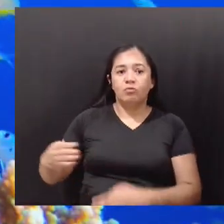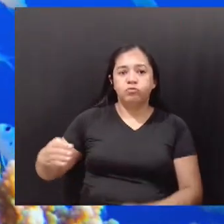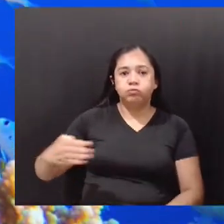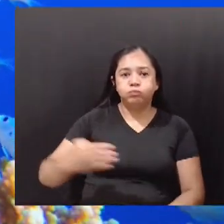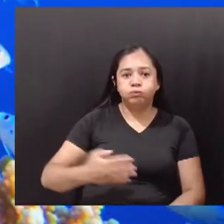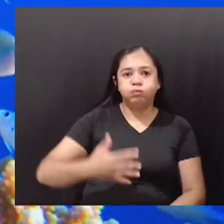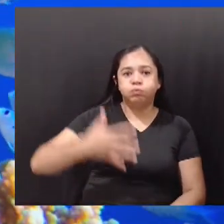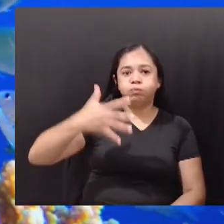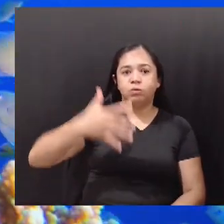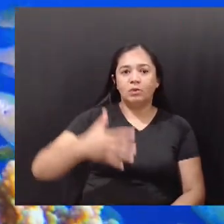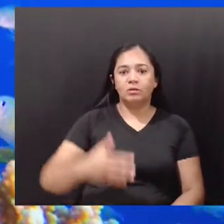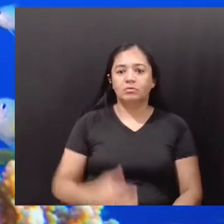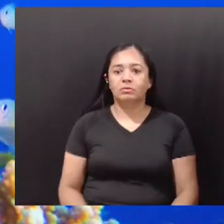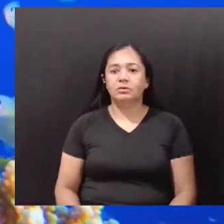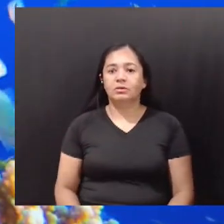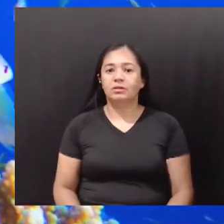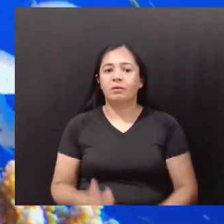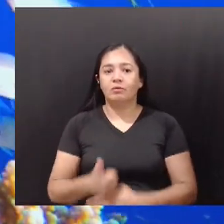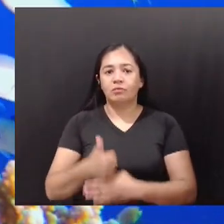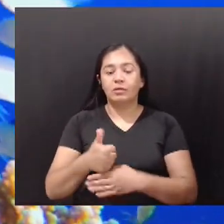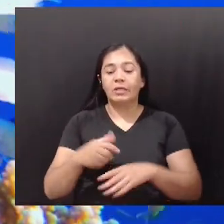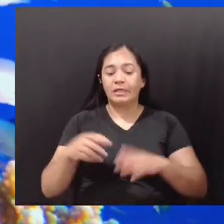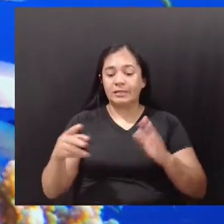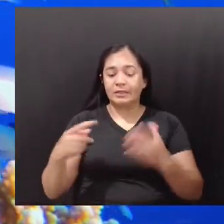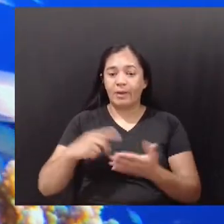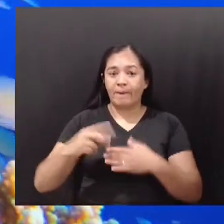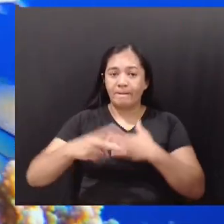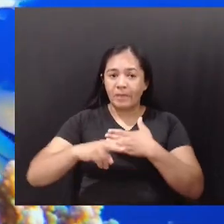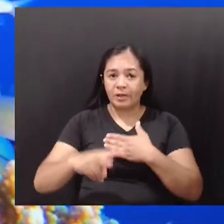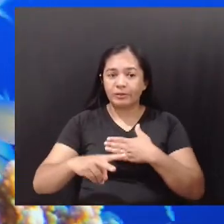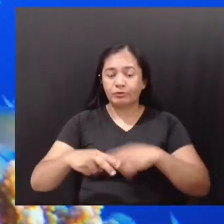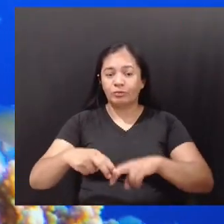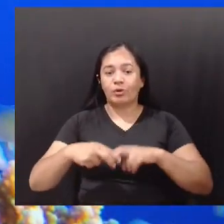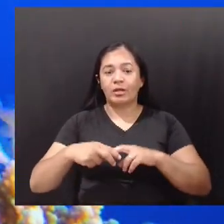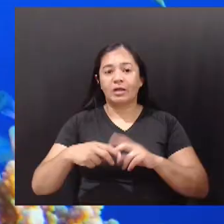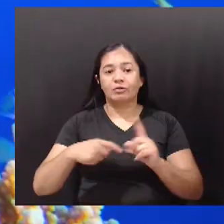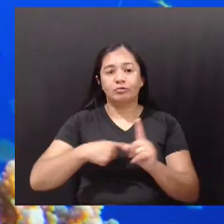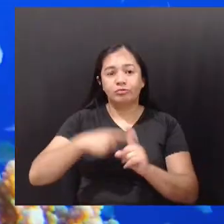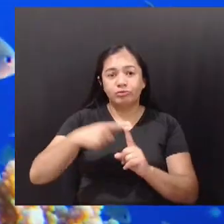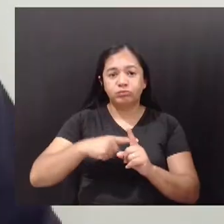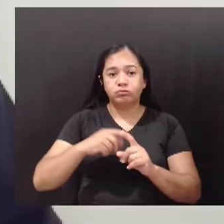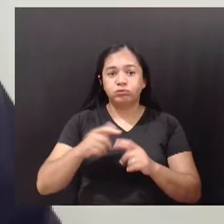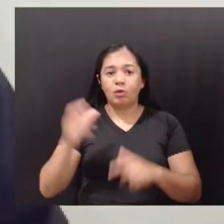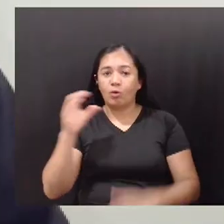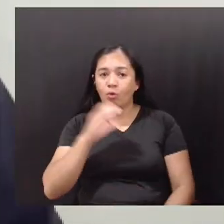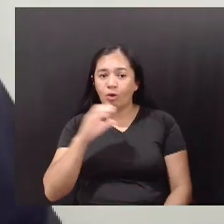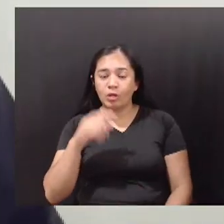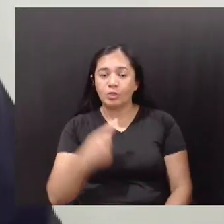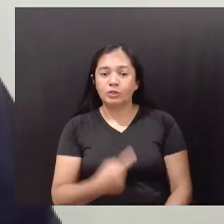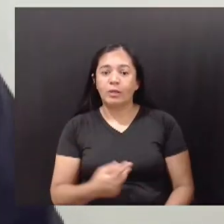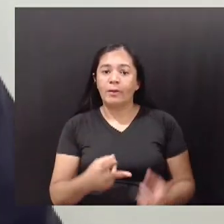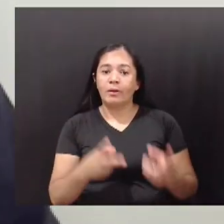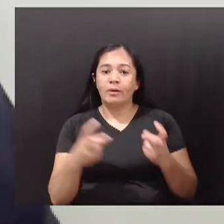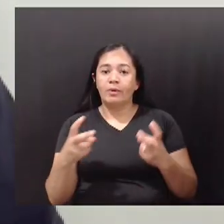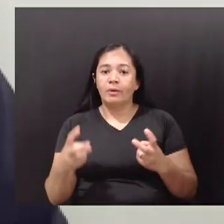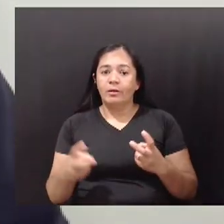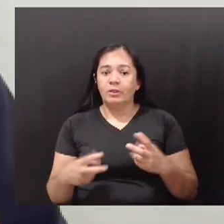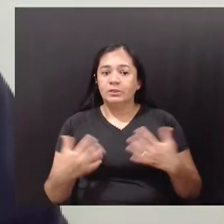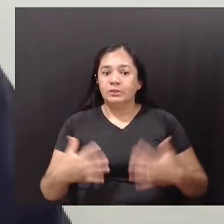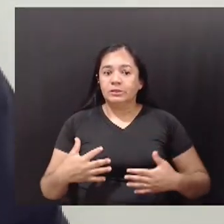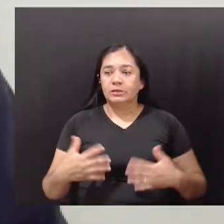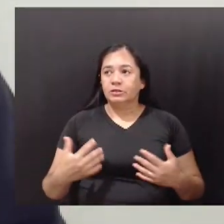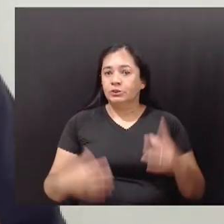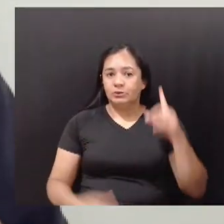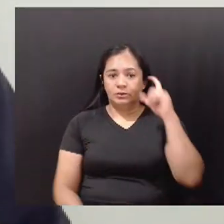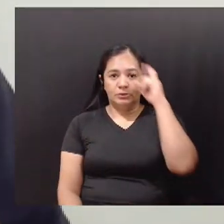relacionamento, esse impacto que produz o aquecimento mesmo das águas, a gente está vendo que é um impacto muito grande. E o